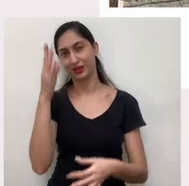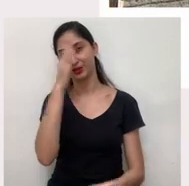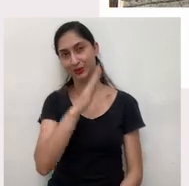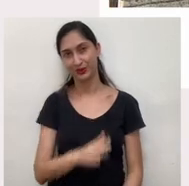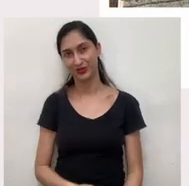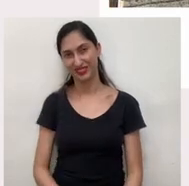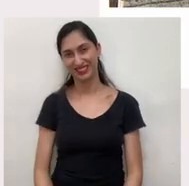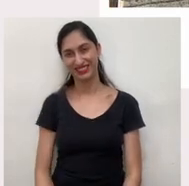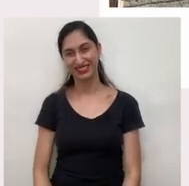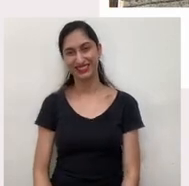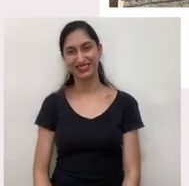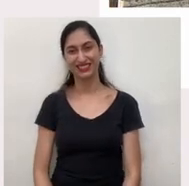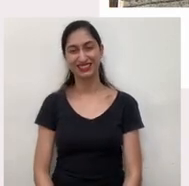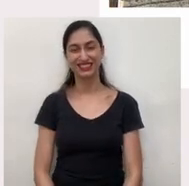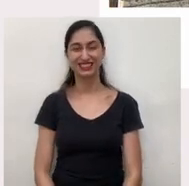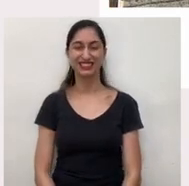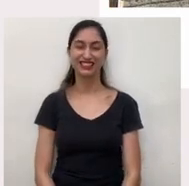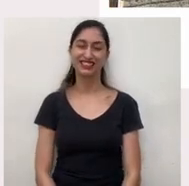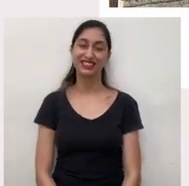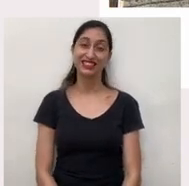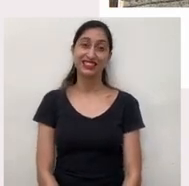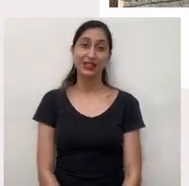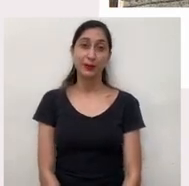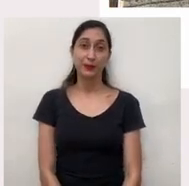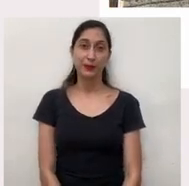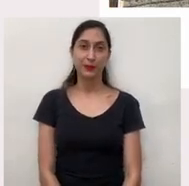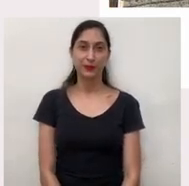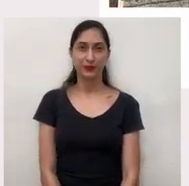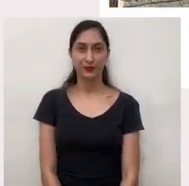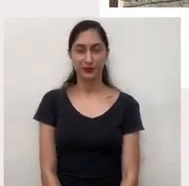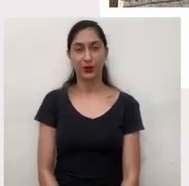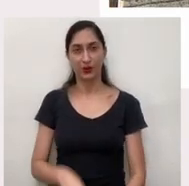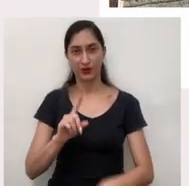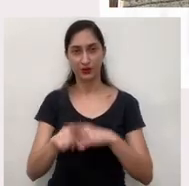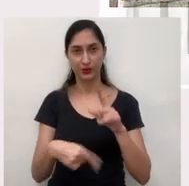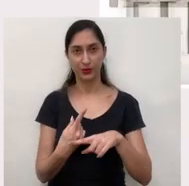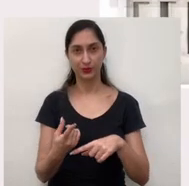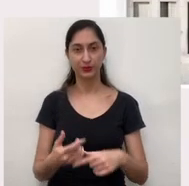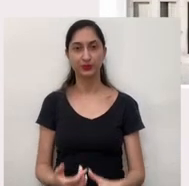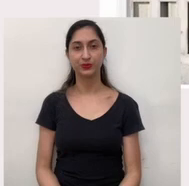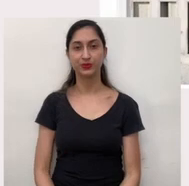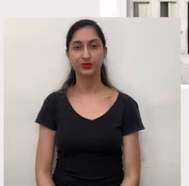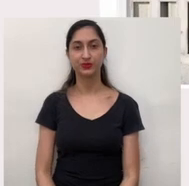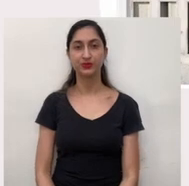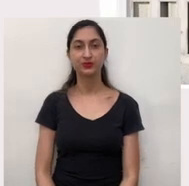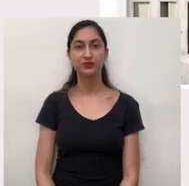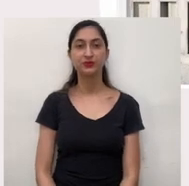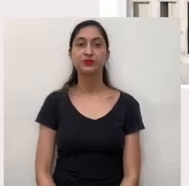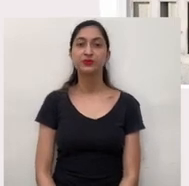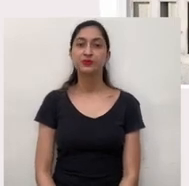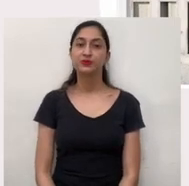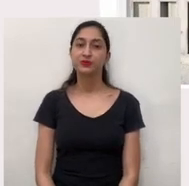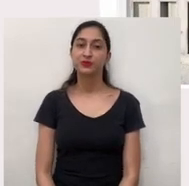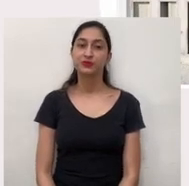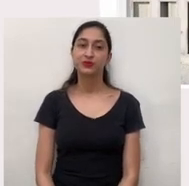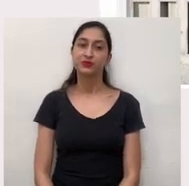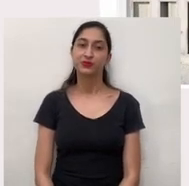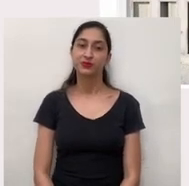Eu desconfio, a partir de um trabalho seminal, pode passar, que é o trabalho,